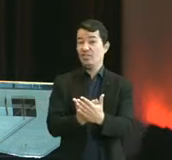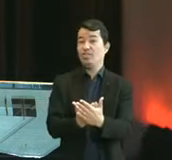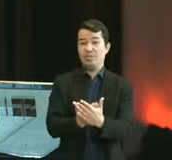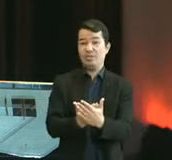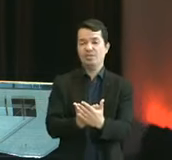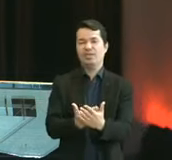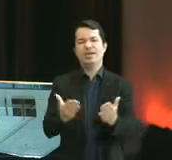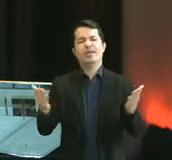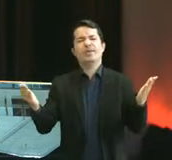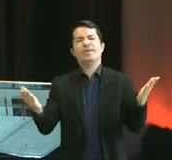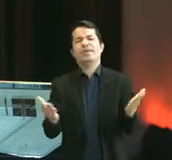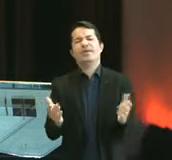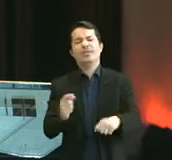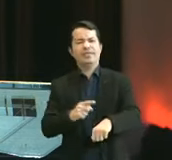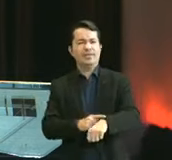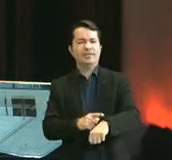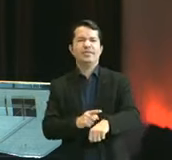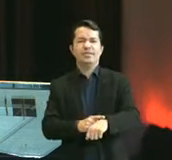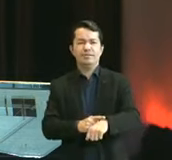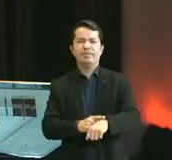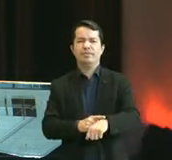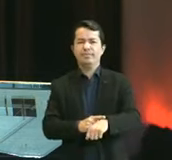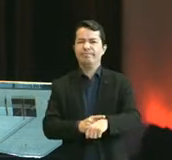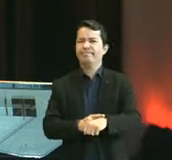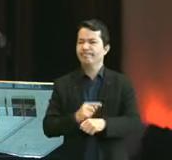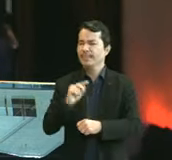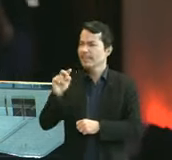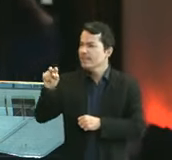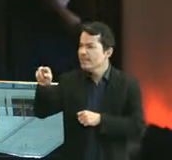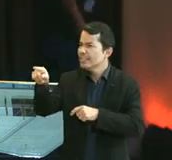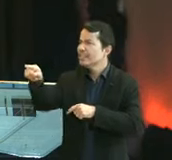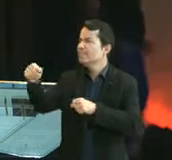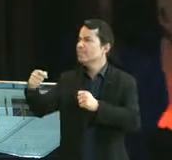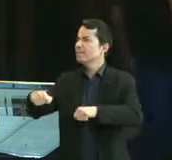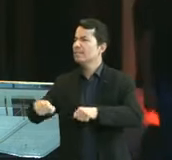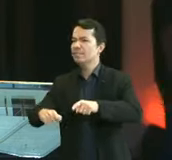Este é um tempo de grandes necessidades.